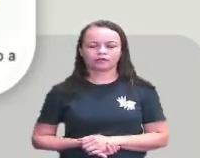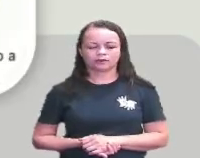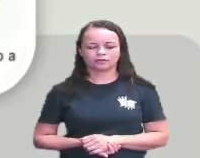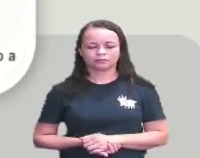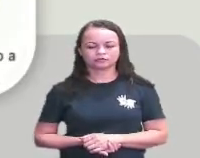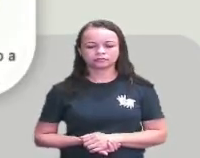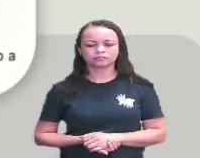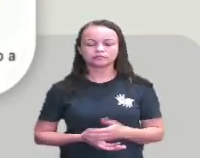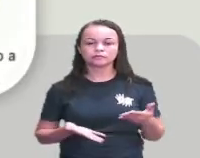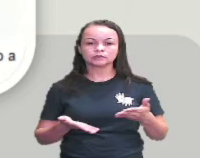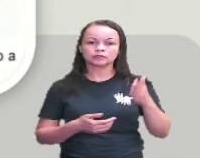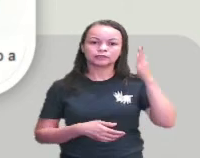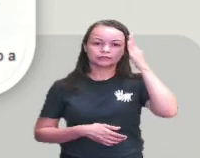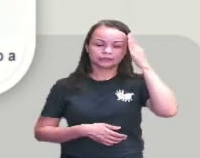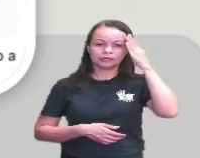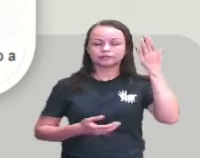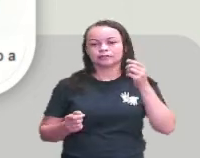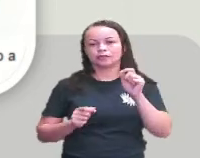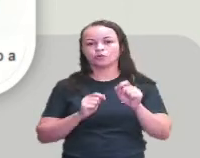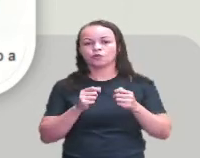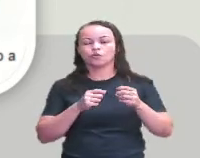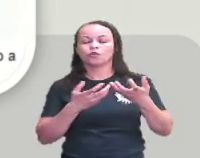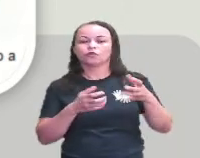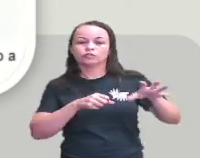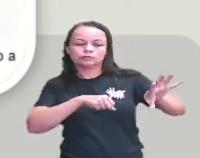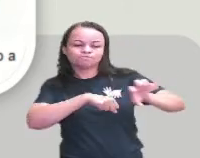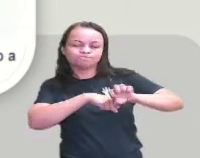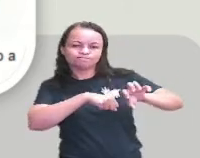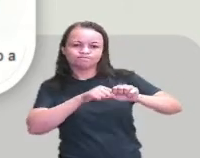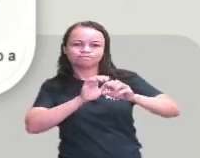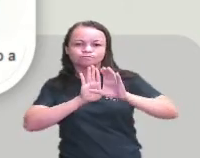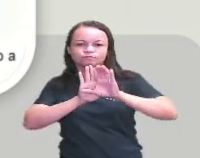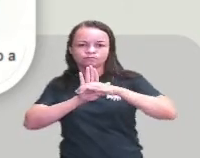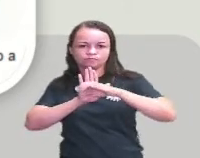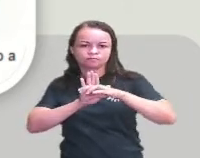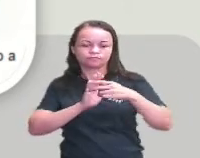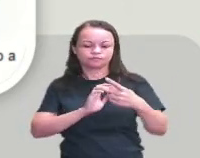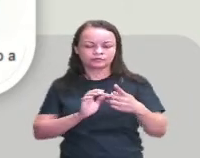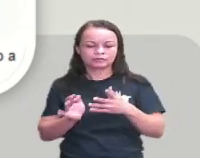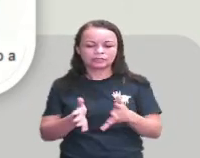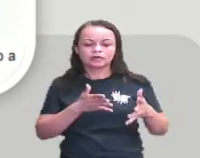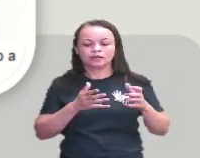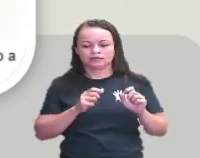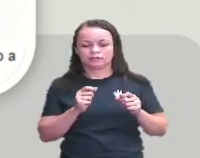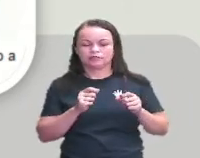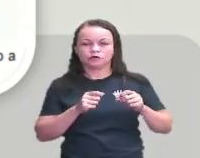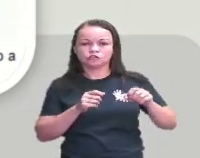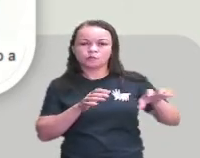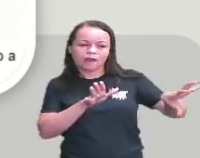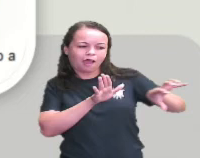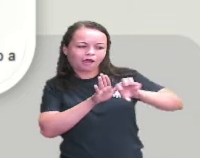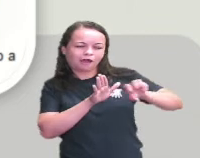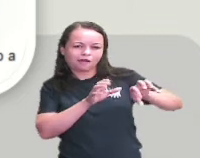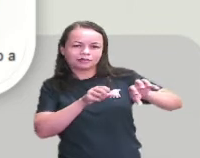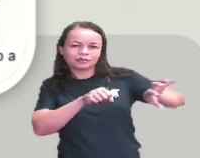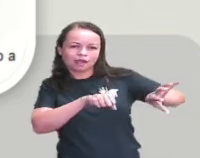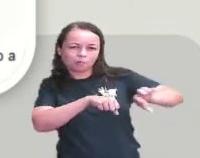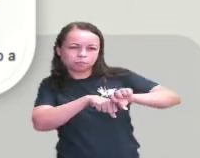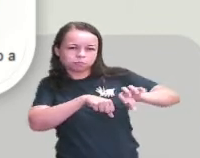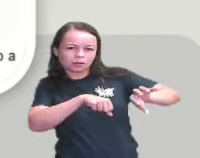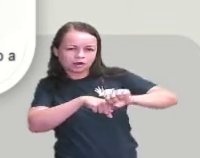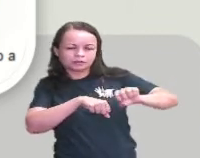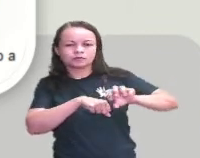Agora vamos entender o conceito de magnetismo. Os materiais que são atraídos por um ímã são chamados de